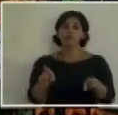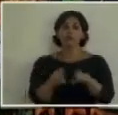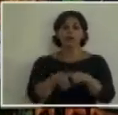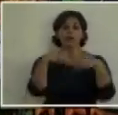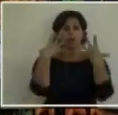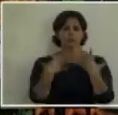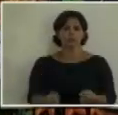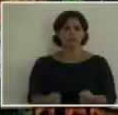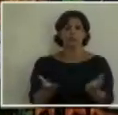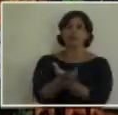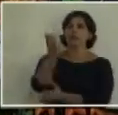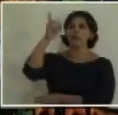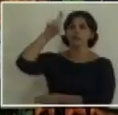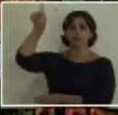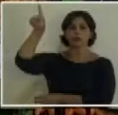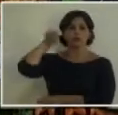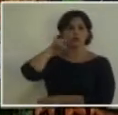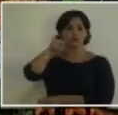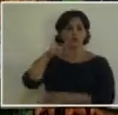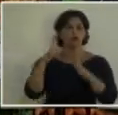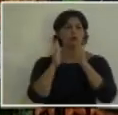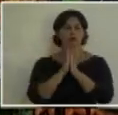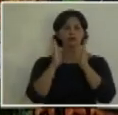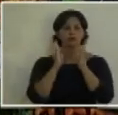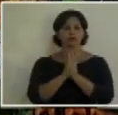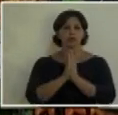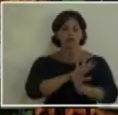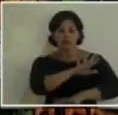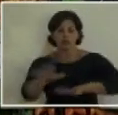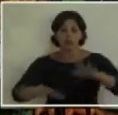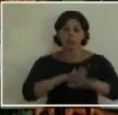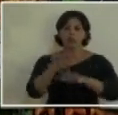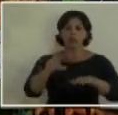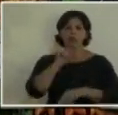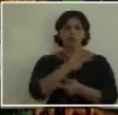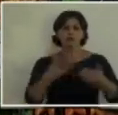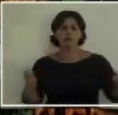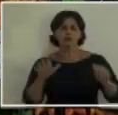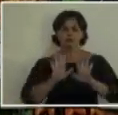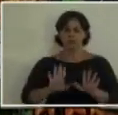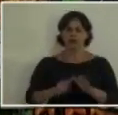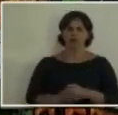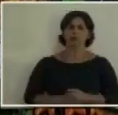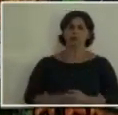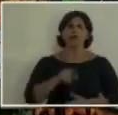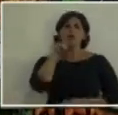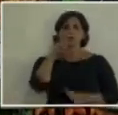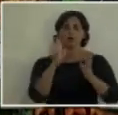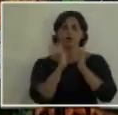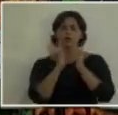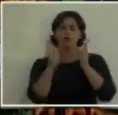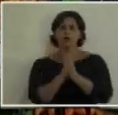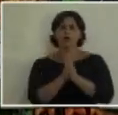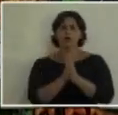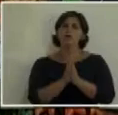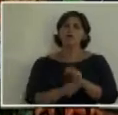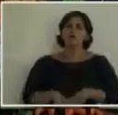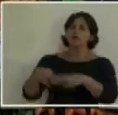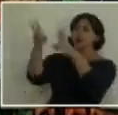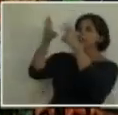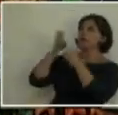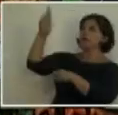vai trazer resposta de Deus. Deus vai abalar essa cidade, Deus vai tremer a sua